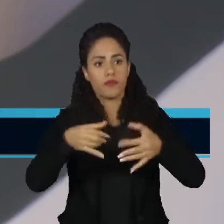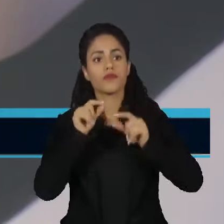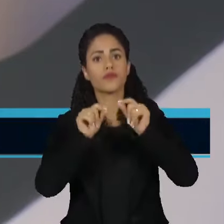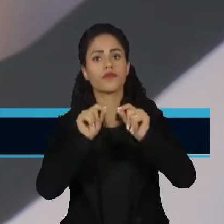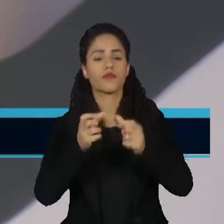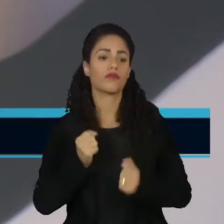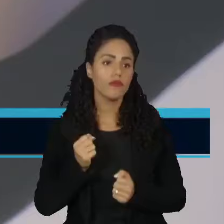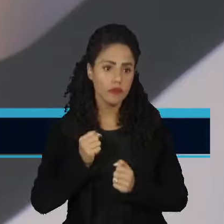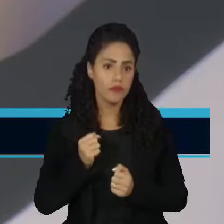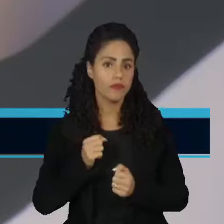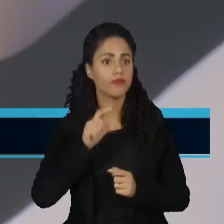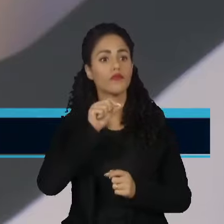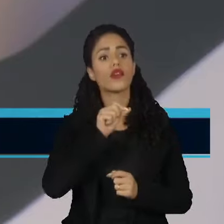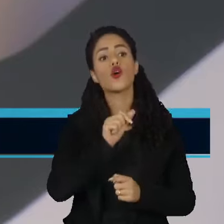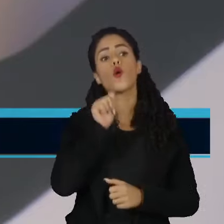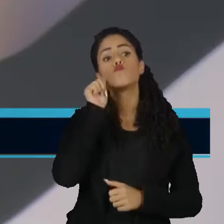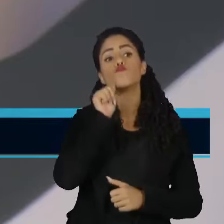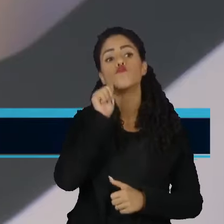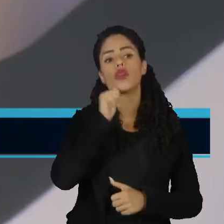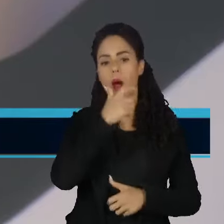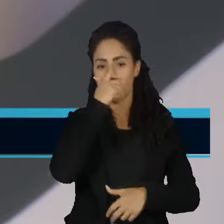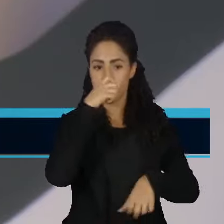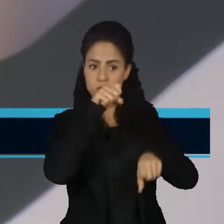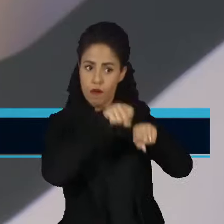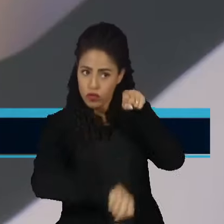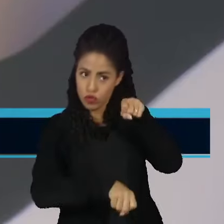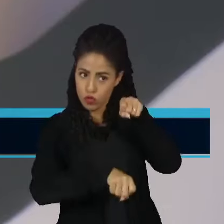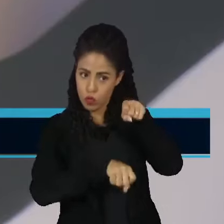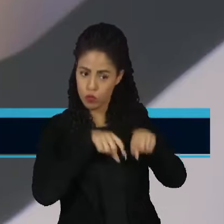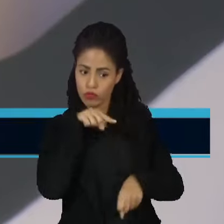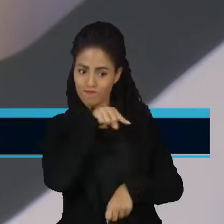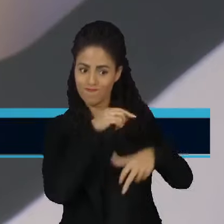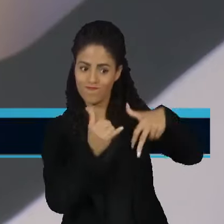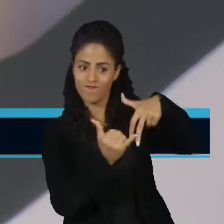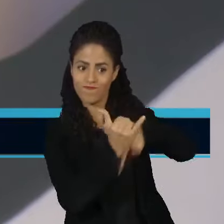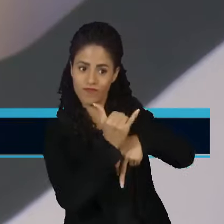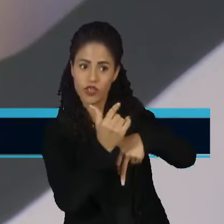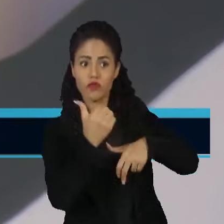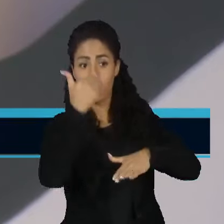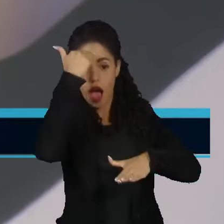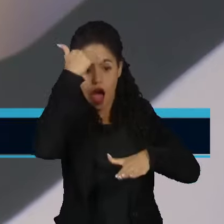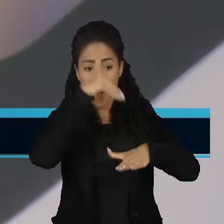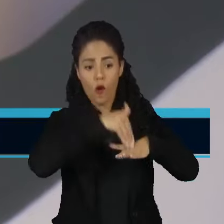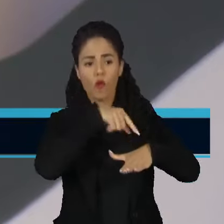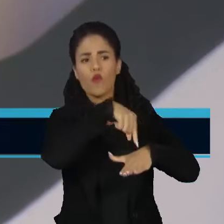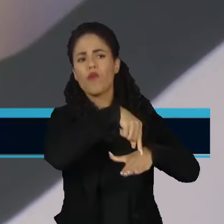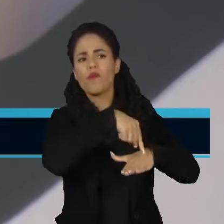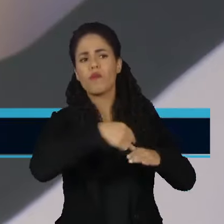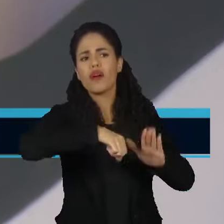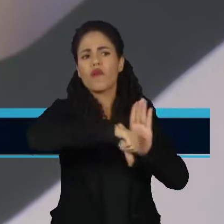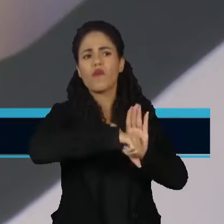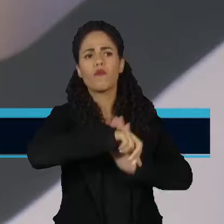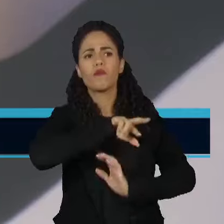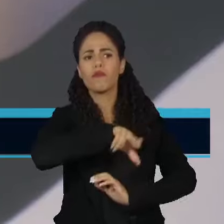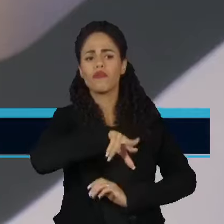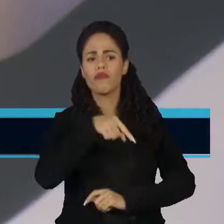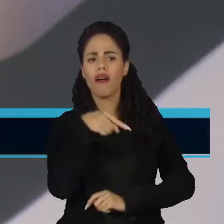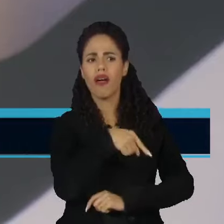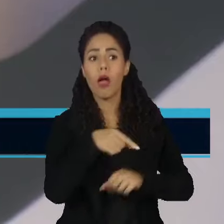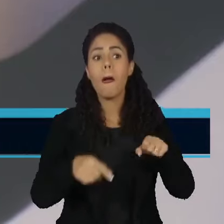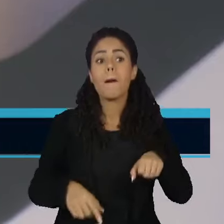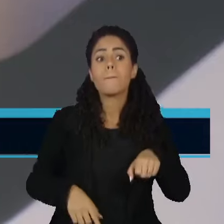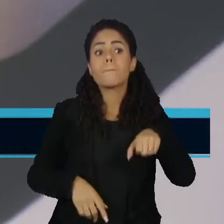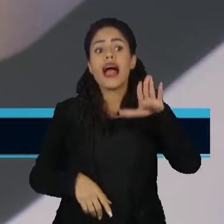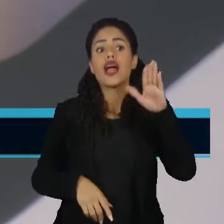você pegar uma mulher que foi vítima de estupro e condená-la por um crime com uma pena maior do